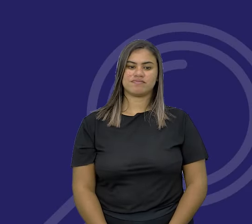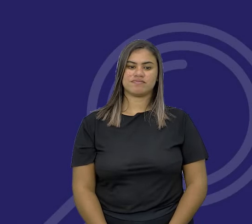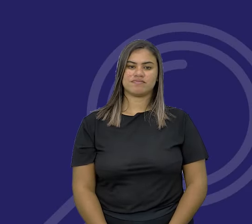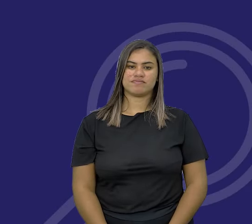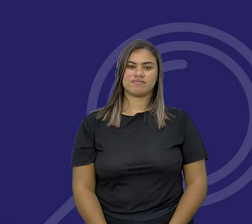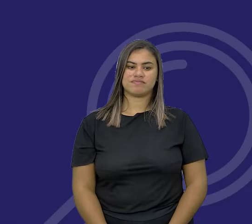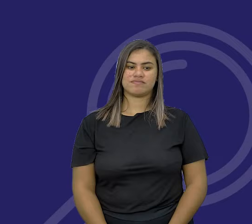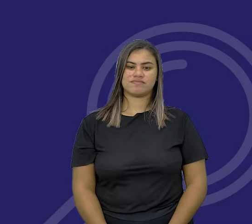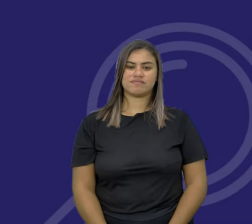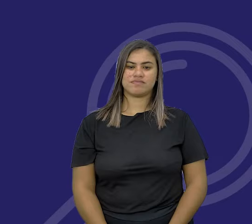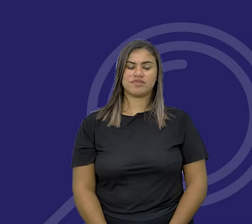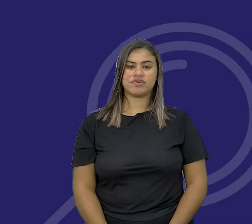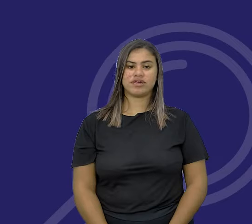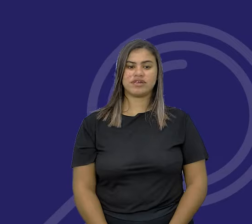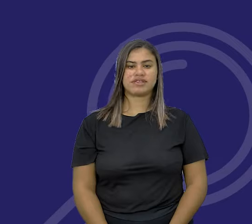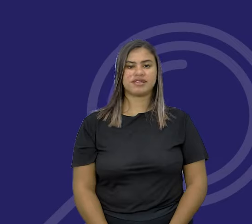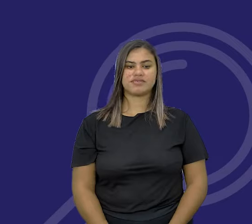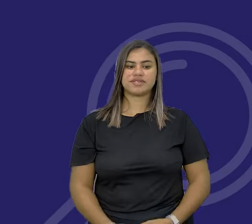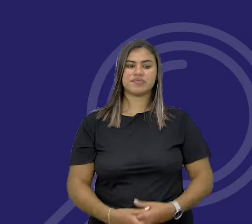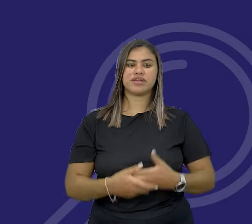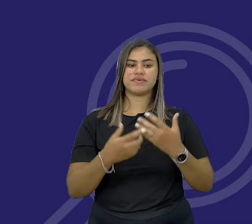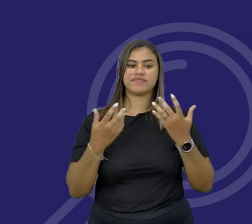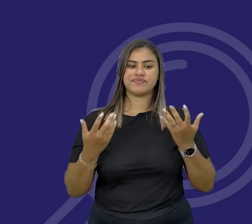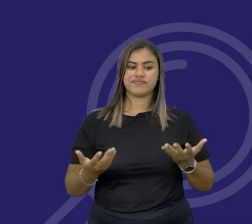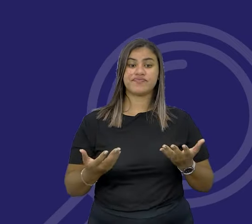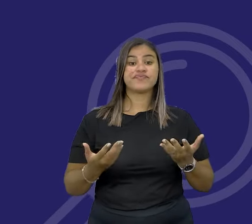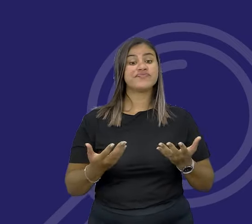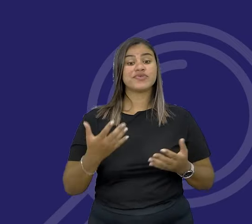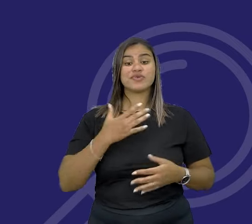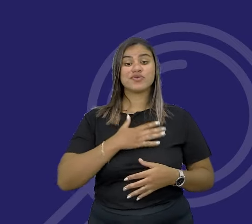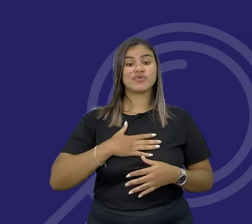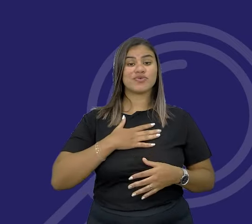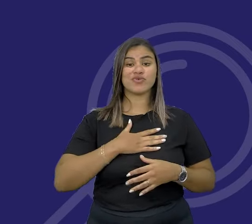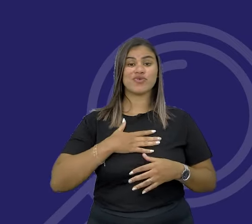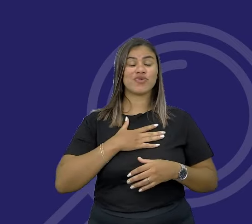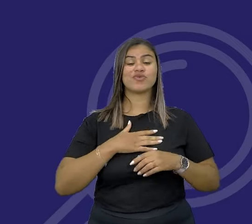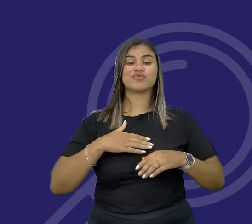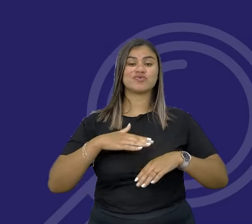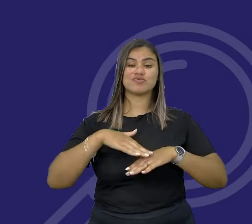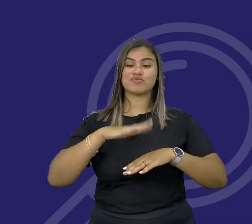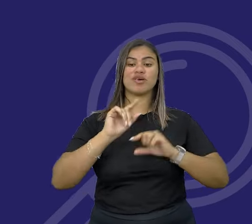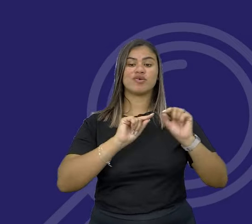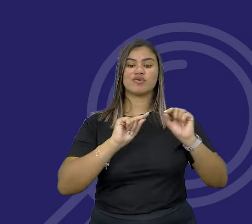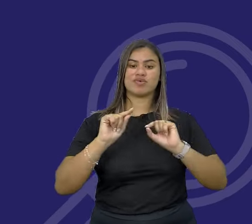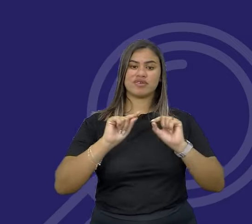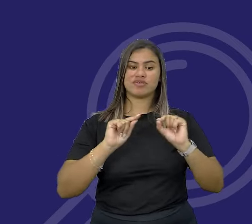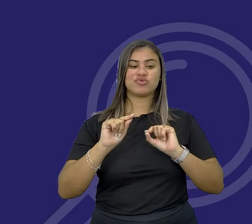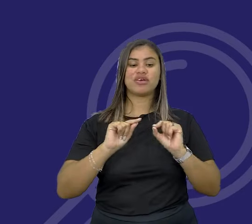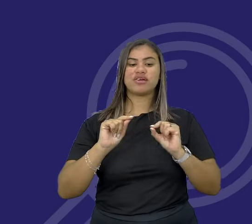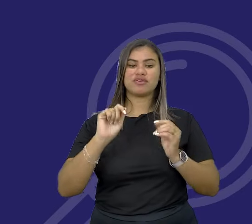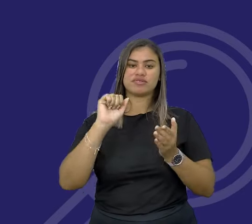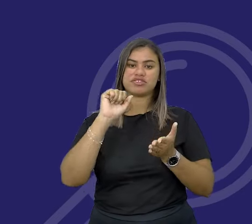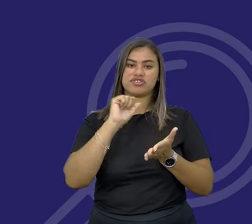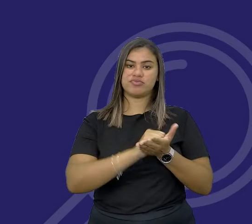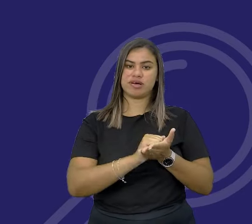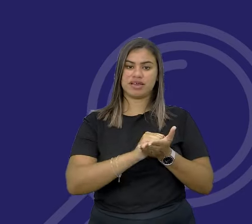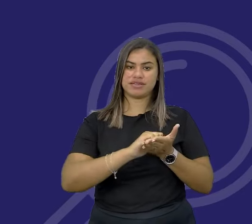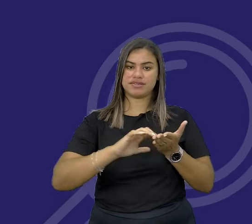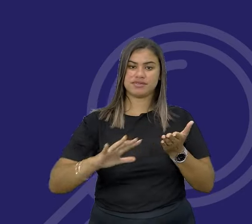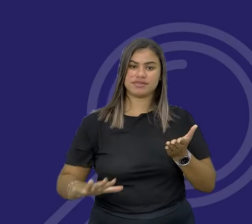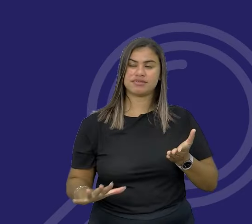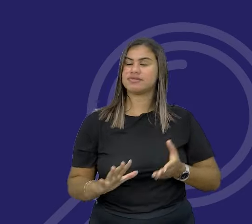Então, vamos discutir aqui o que eu mais gosto, que é o quê? É alguns exercícios que envolvem, né,